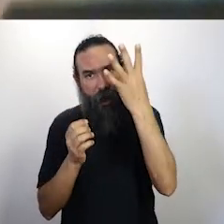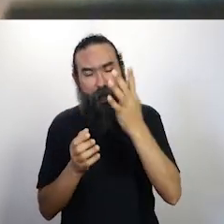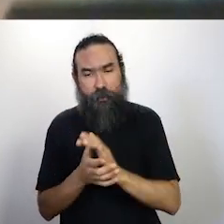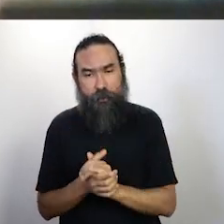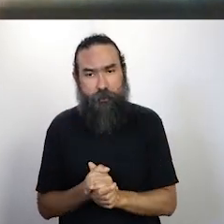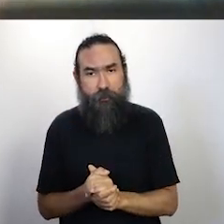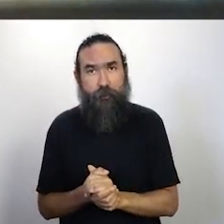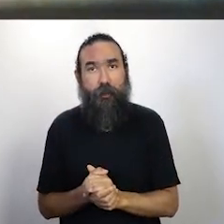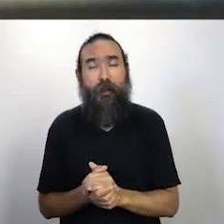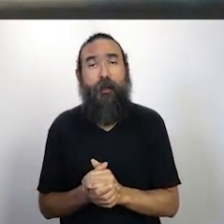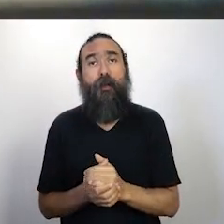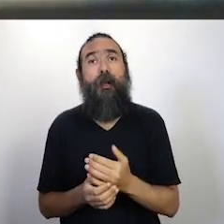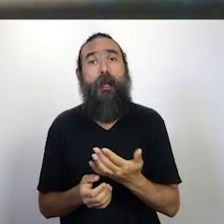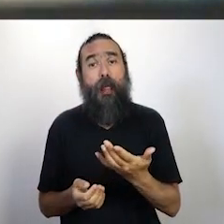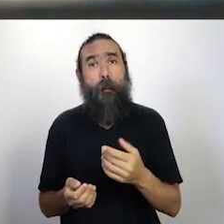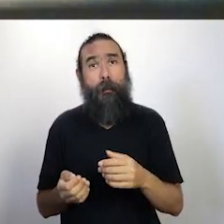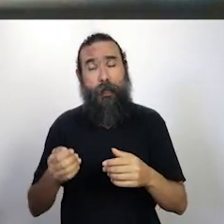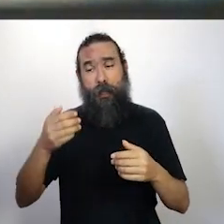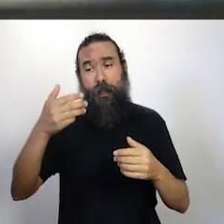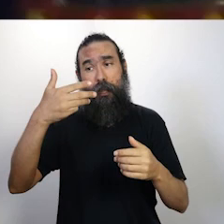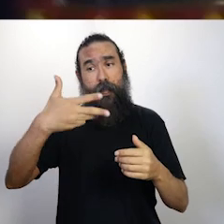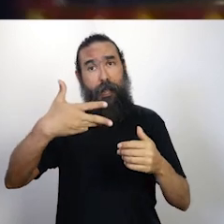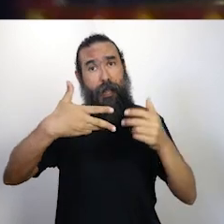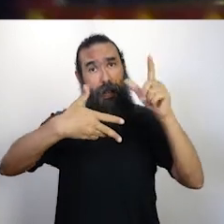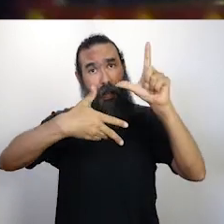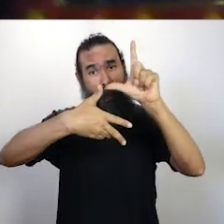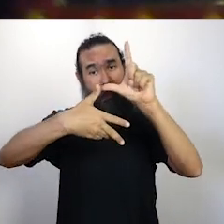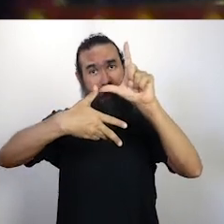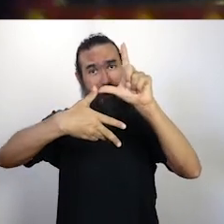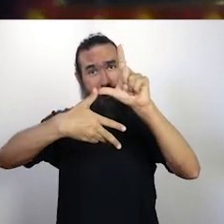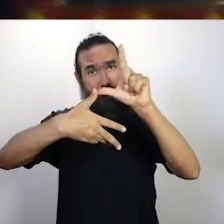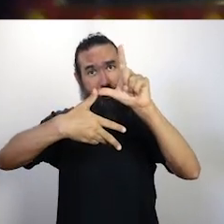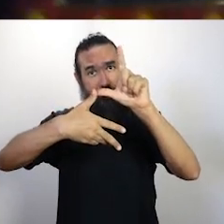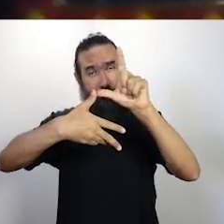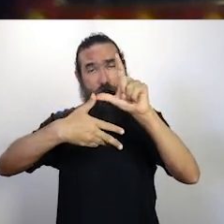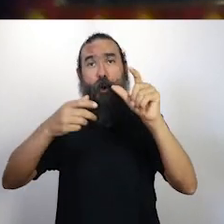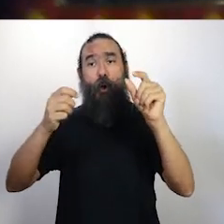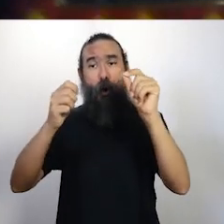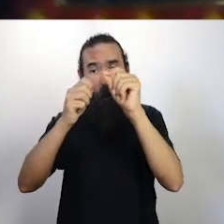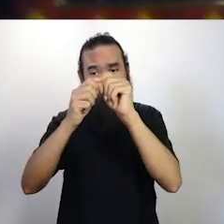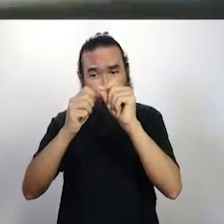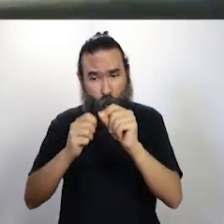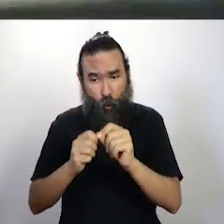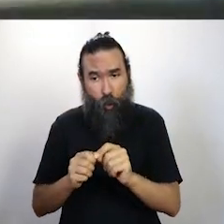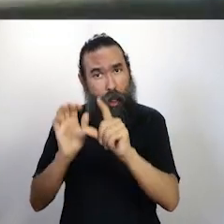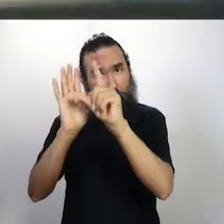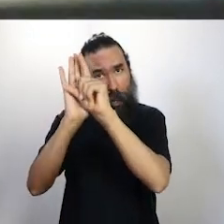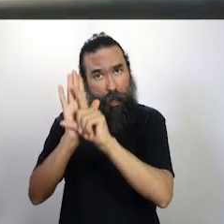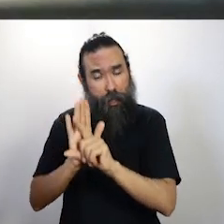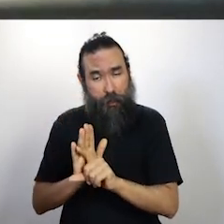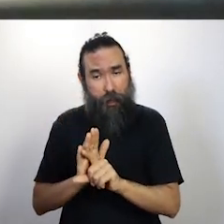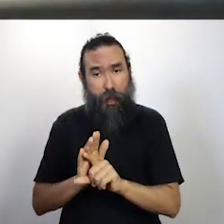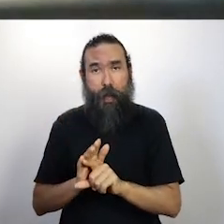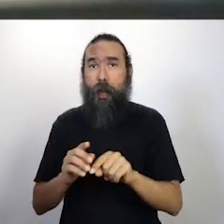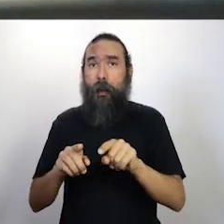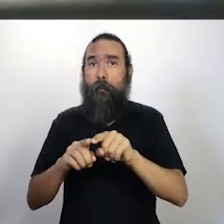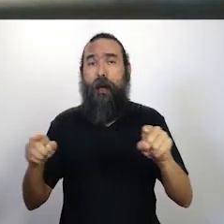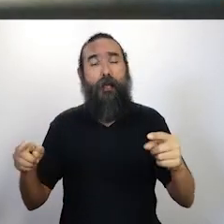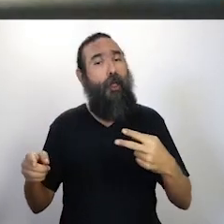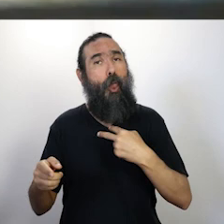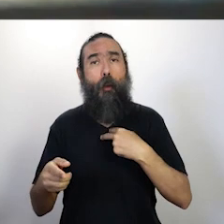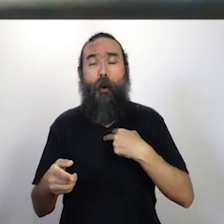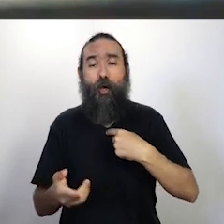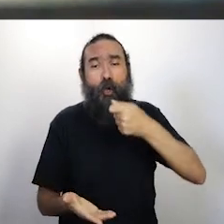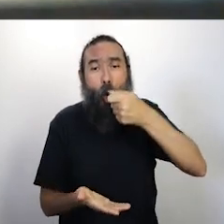o legislativo ele tem um princípio de construir a legislação ele não pode obrigar o município a executar portanto se